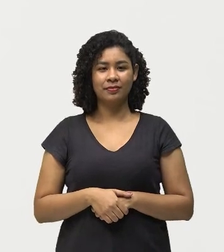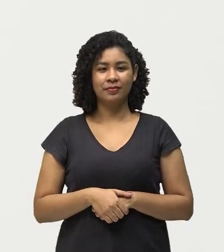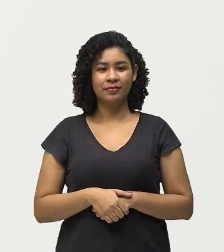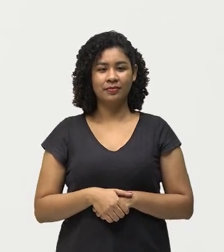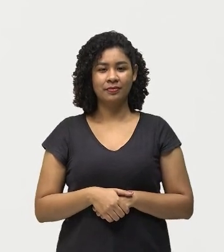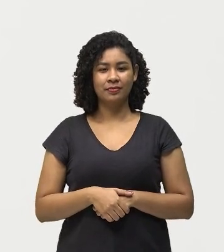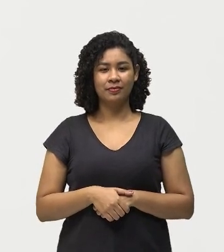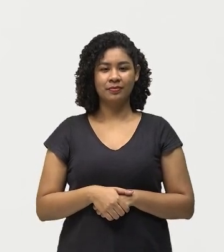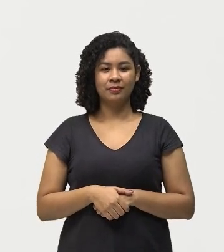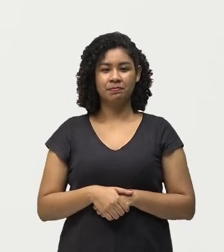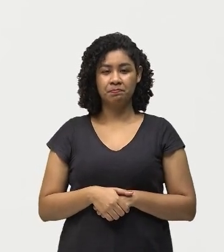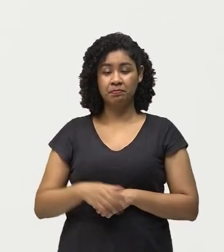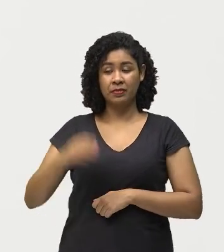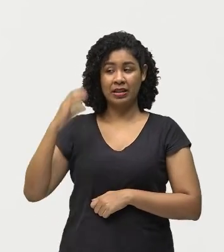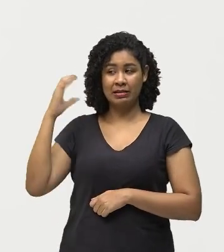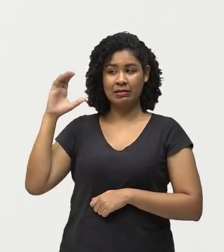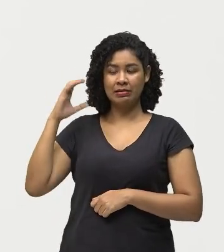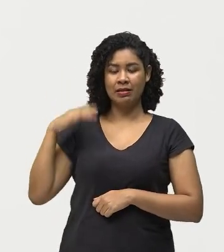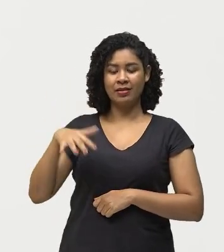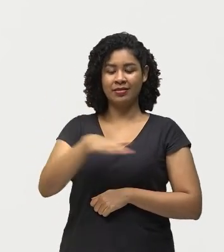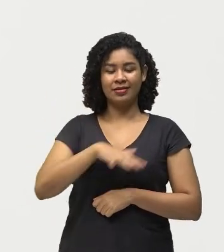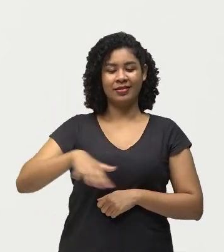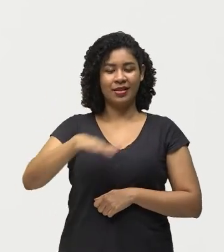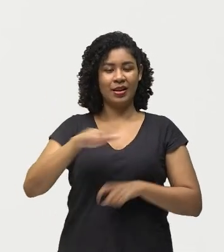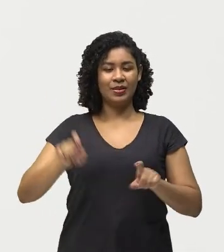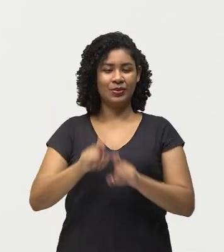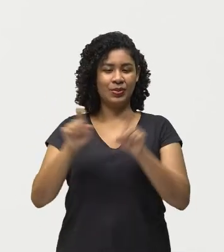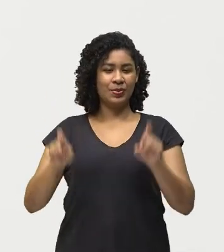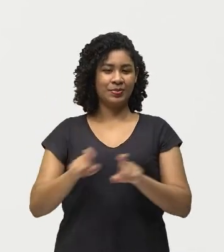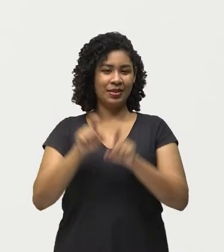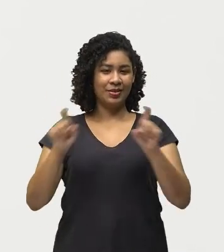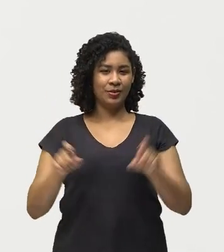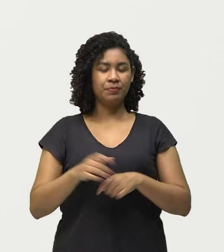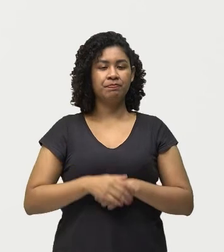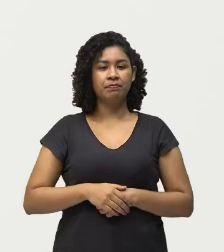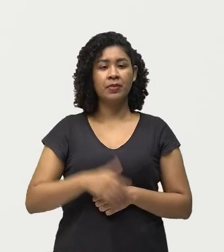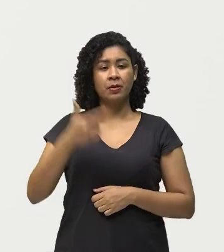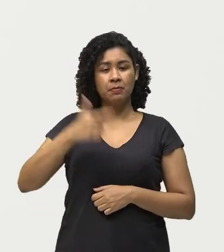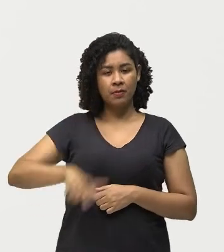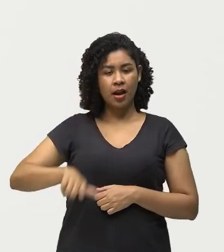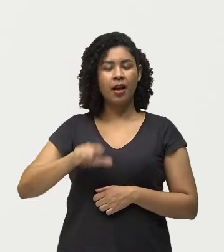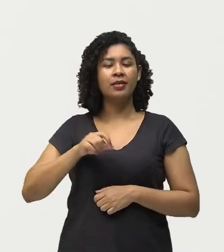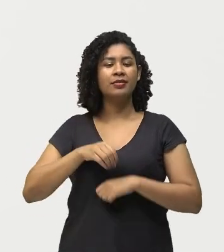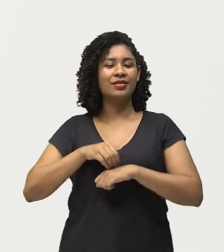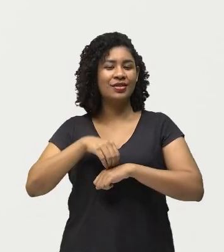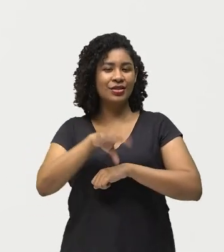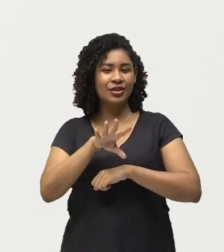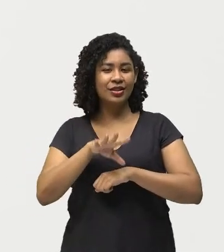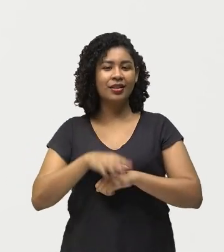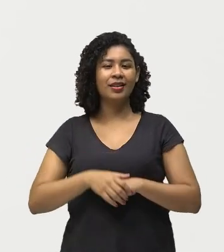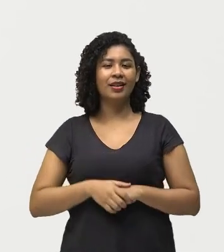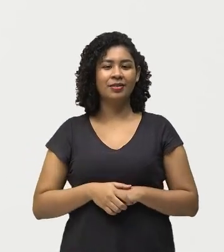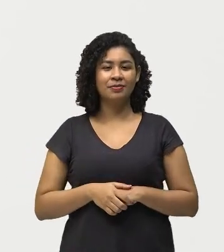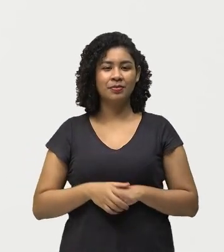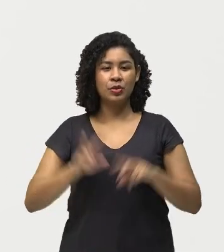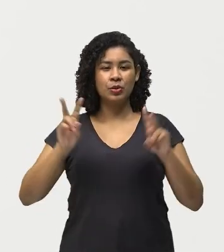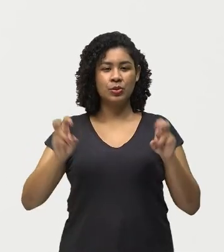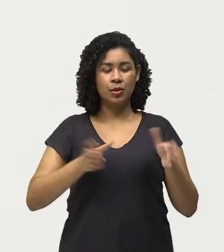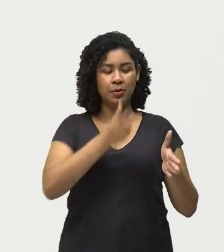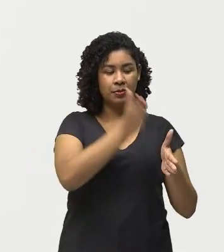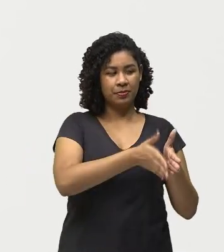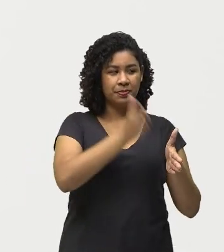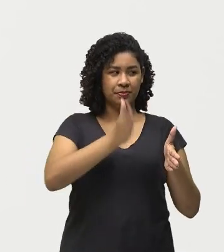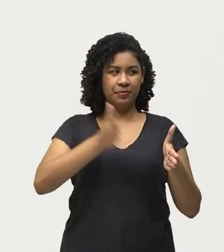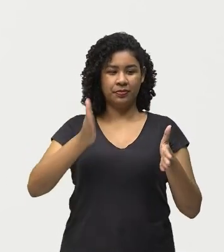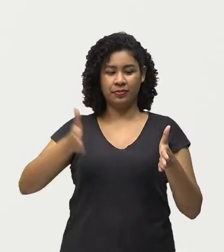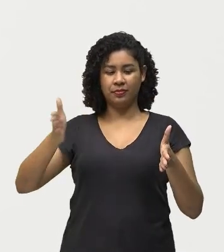ciência computacional. Então, a gente vai ver mais um pouquinho só do nosso passo a passo,